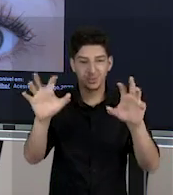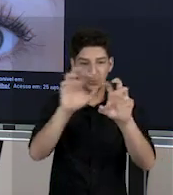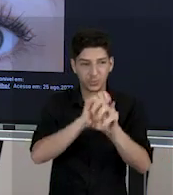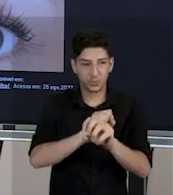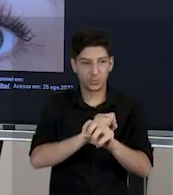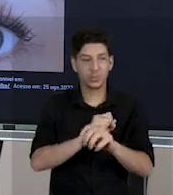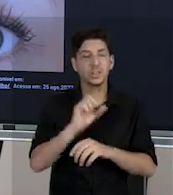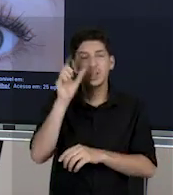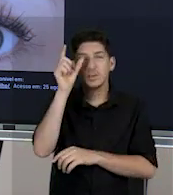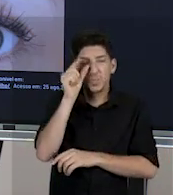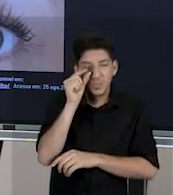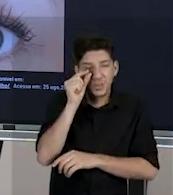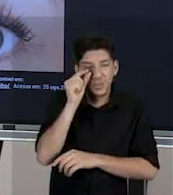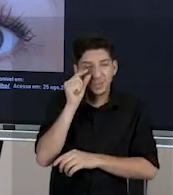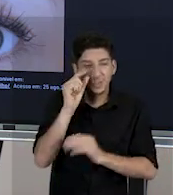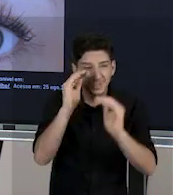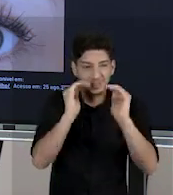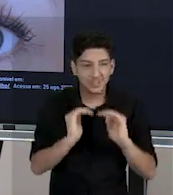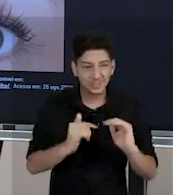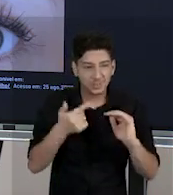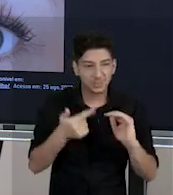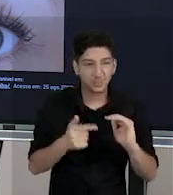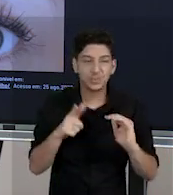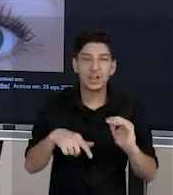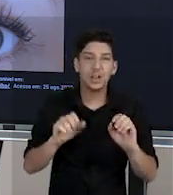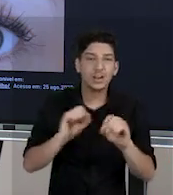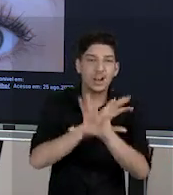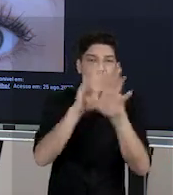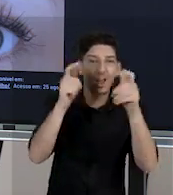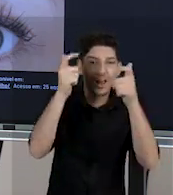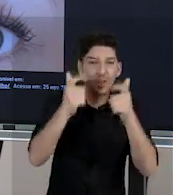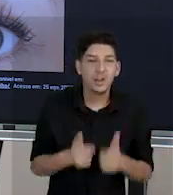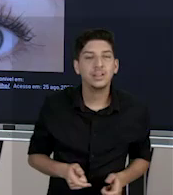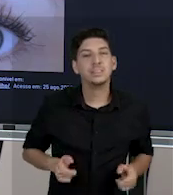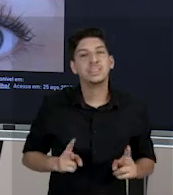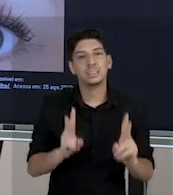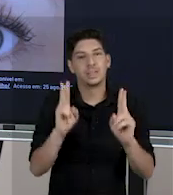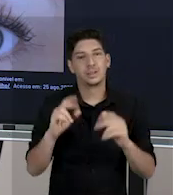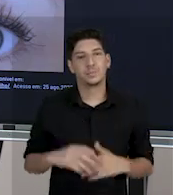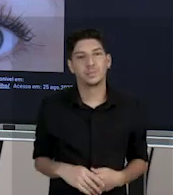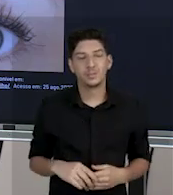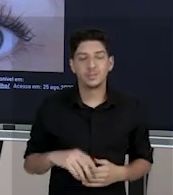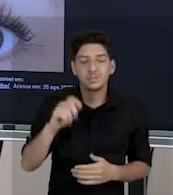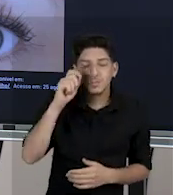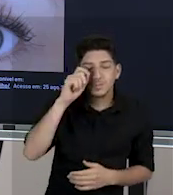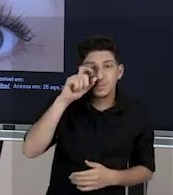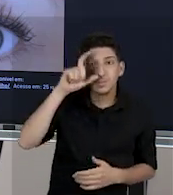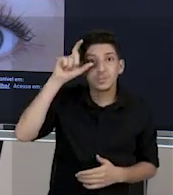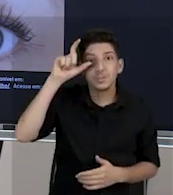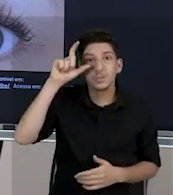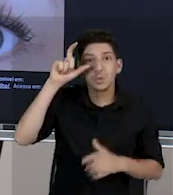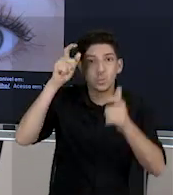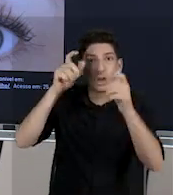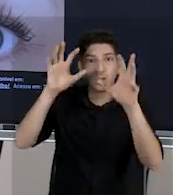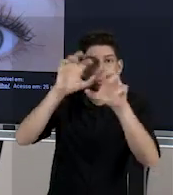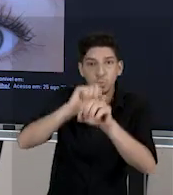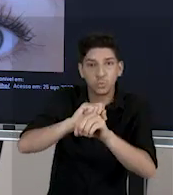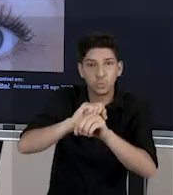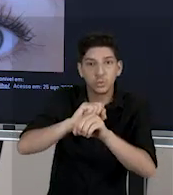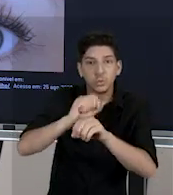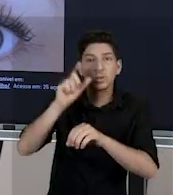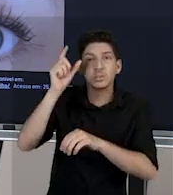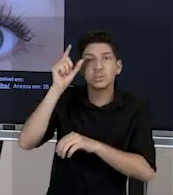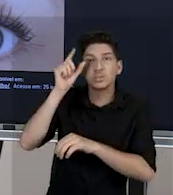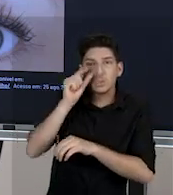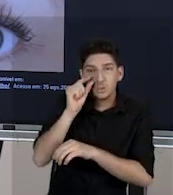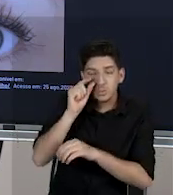pupila menorzinha no ambiente que está mais claro. Então, sempre assim, gente, a pupila se dilata no ambiente escuro, se contrai no ambiente